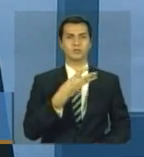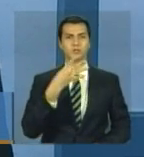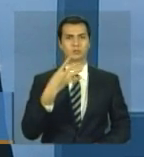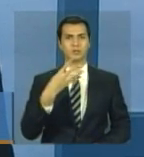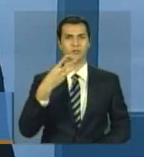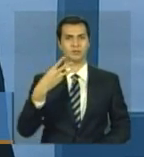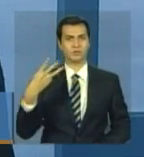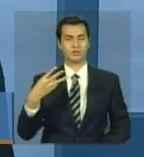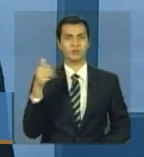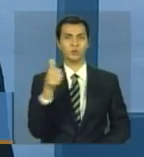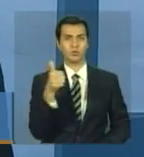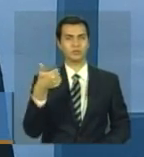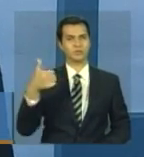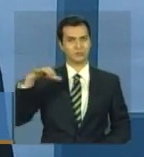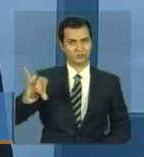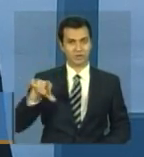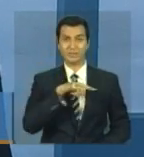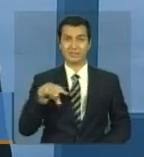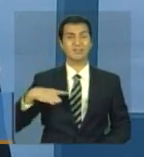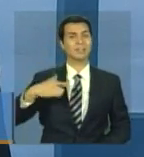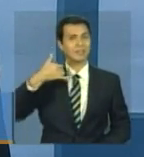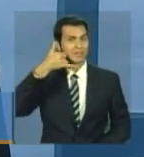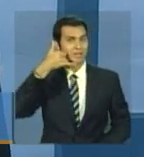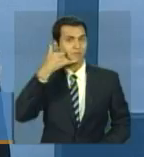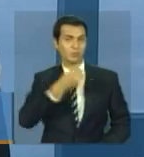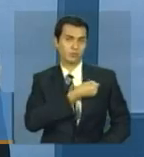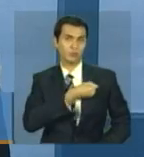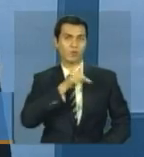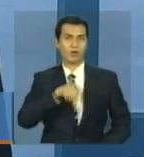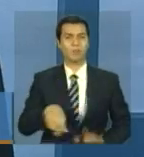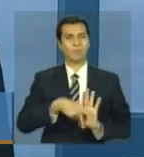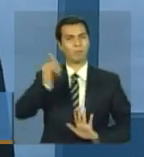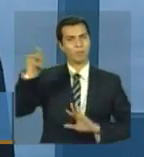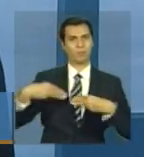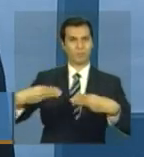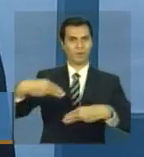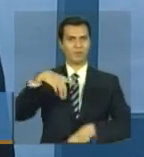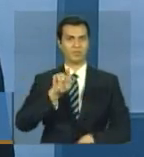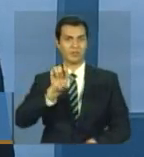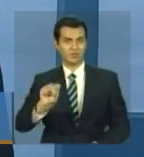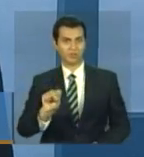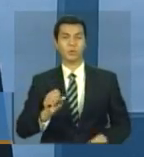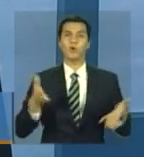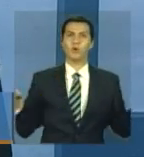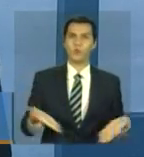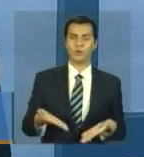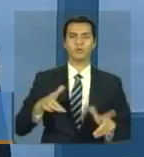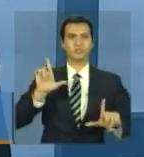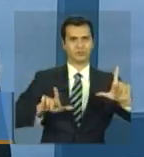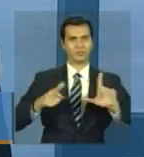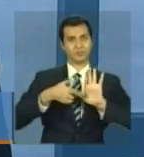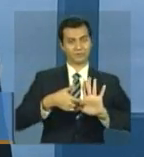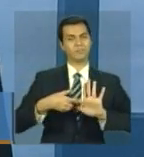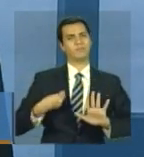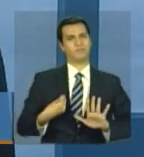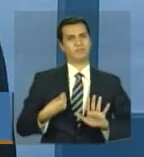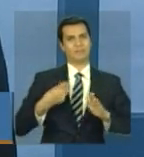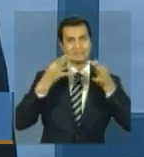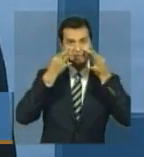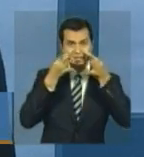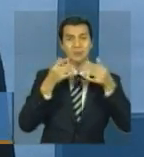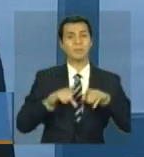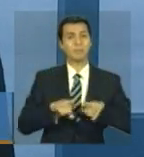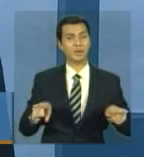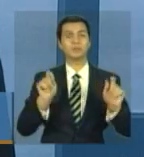3433-1119, horário comercial. Este é o telefone do MDS para quem quiser tirar dúvidas. Lembrando que o programa hoje é ao vivo, mas ele é reprisado ao longo da semana